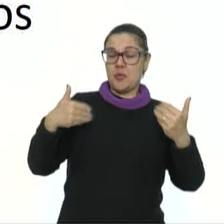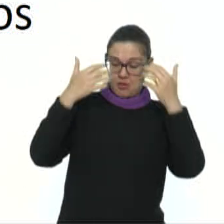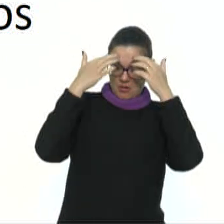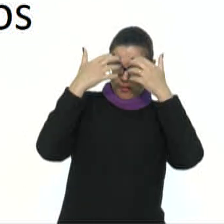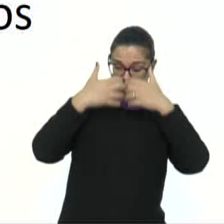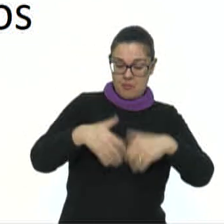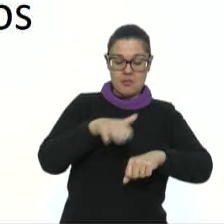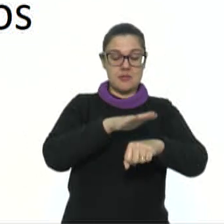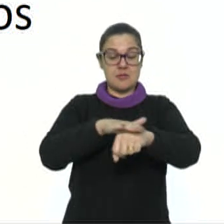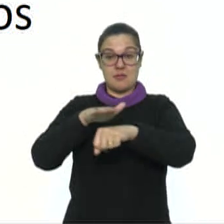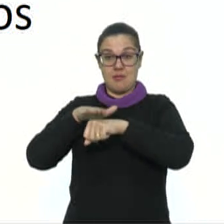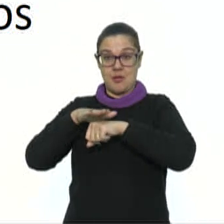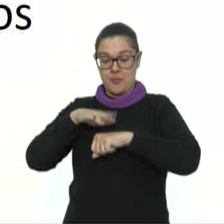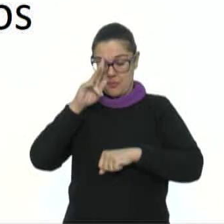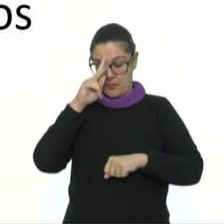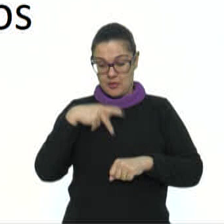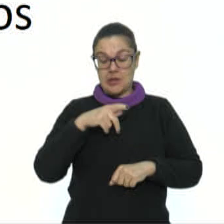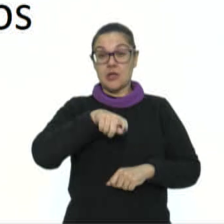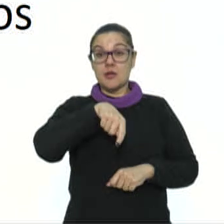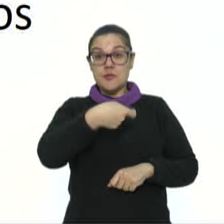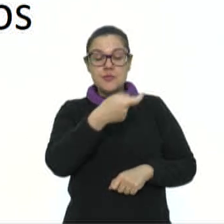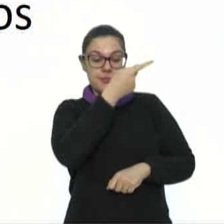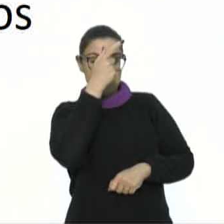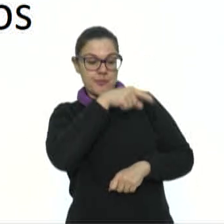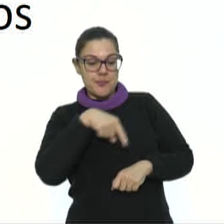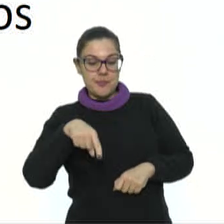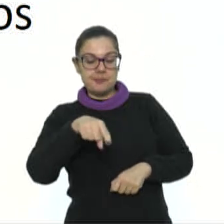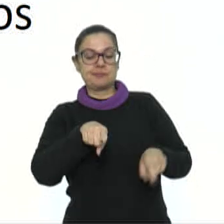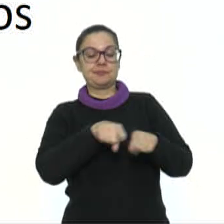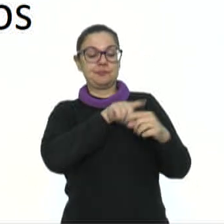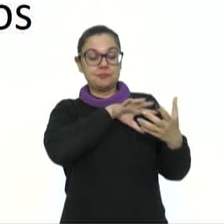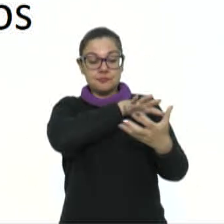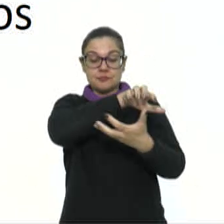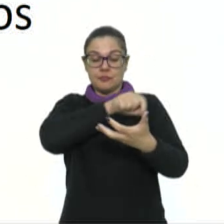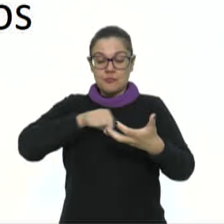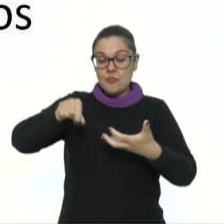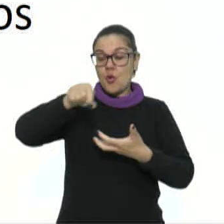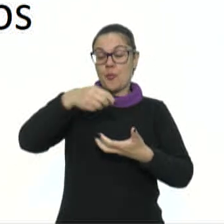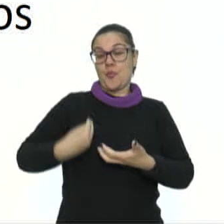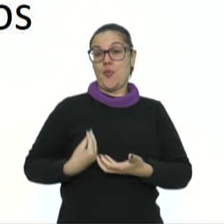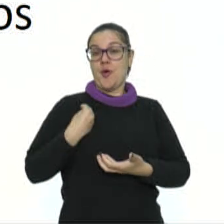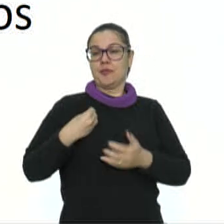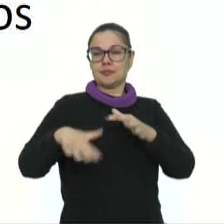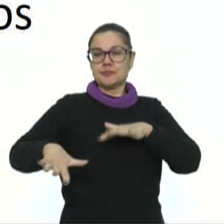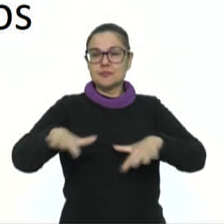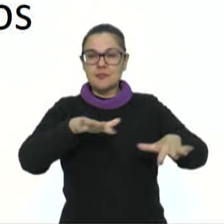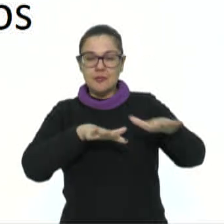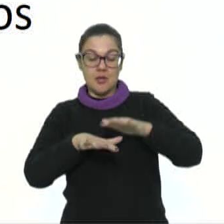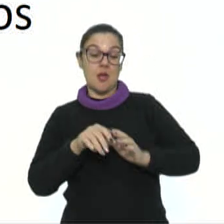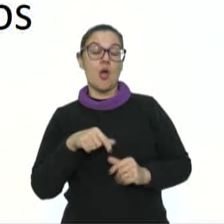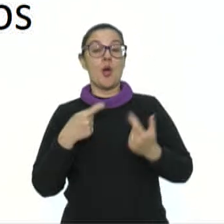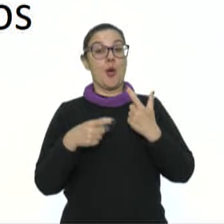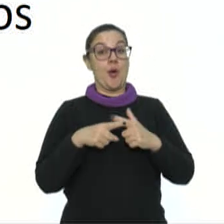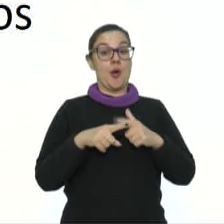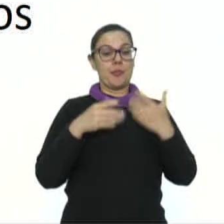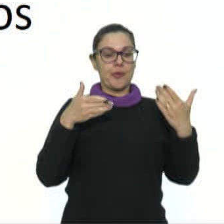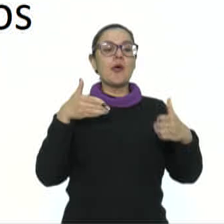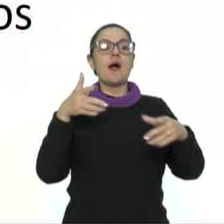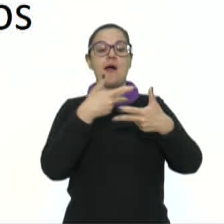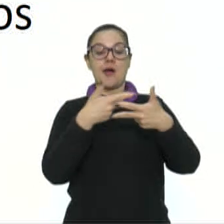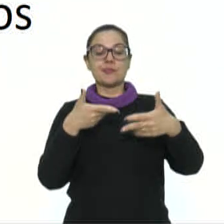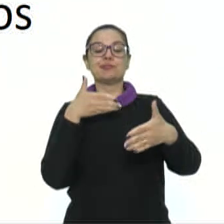si? As pessoas, sobre as pessoas também, e o mundo ao seu redor ao longo da vida. Uma vez que elas